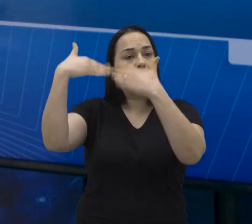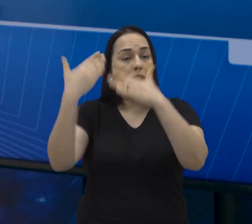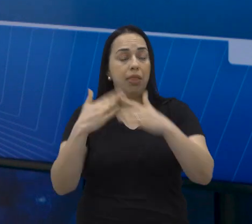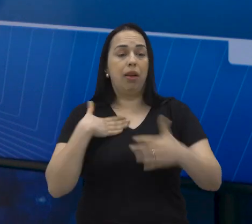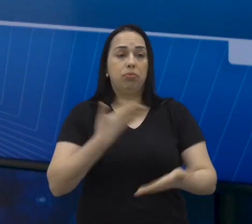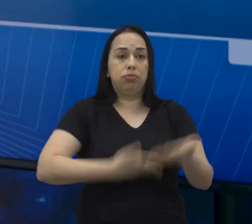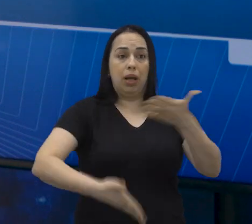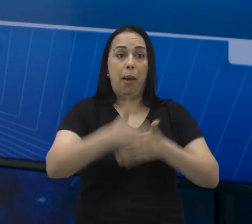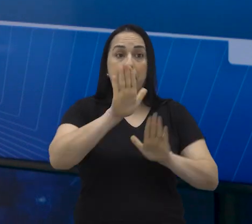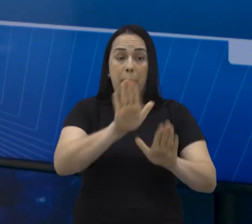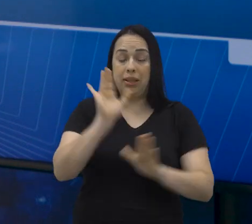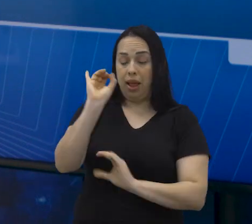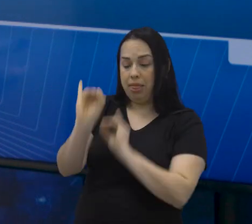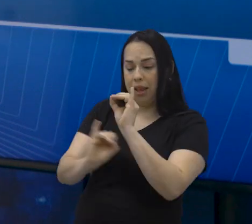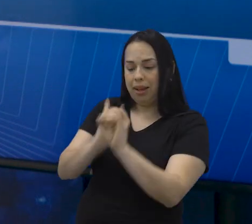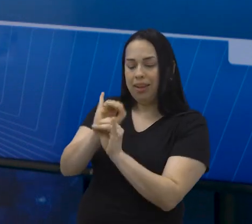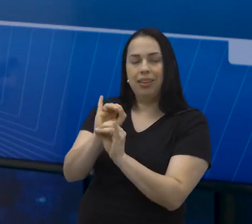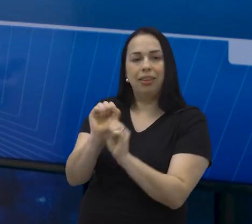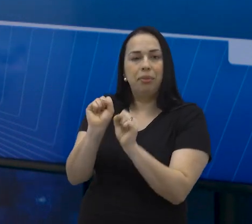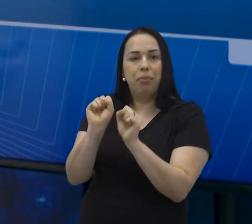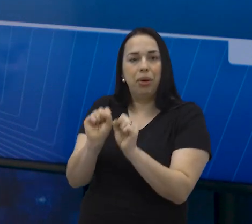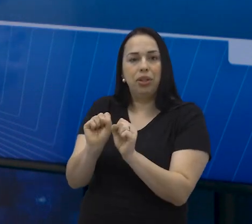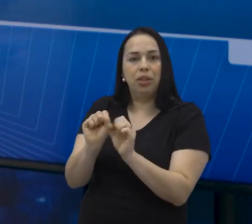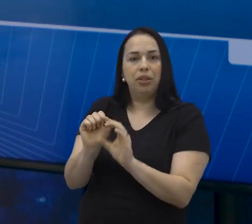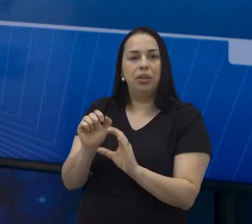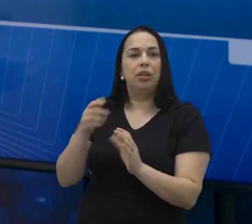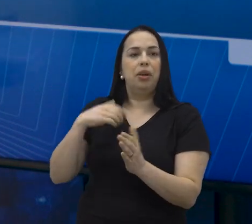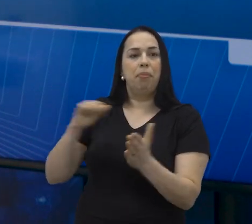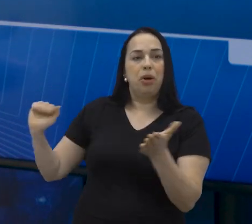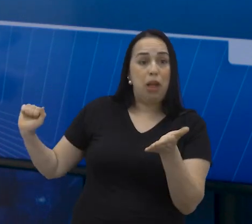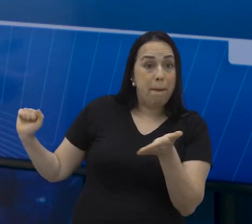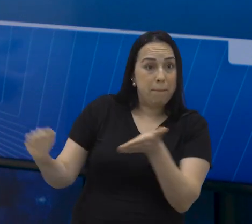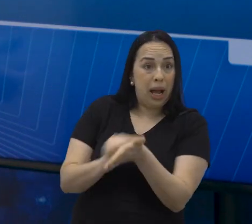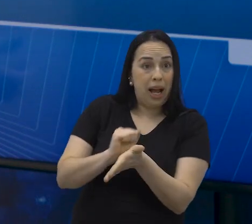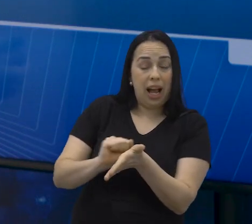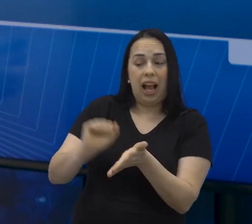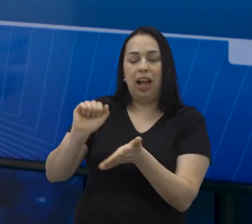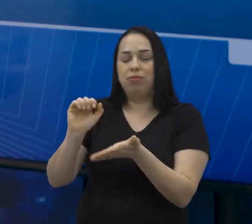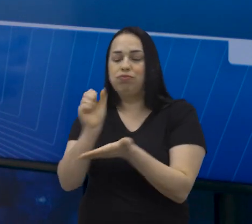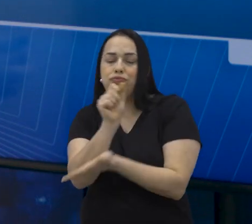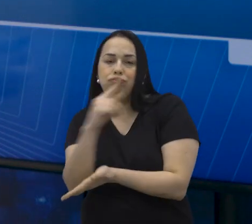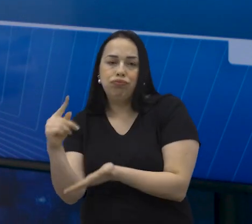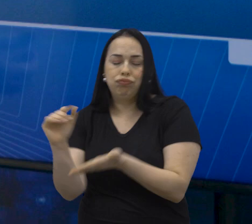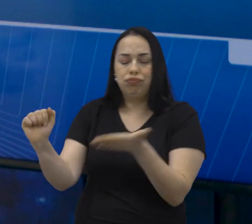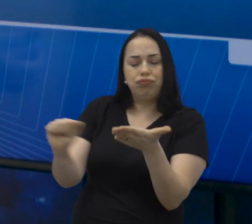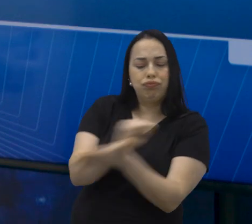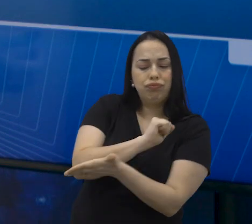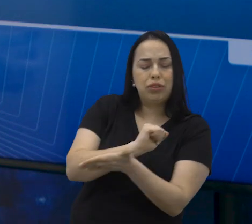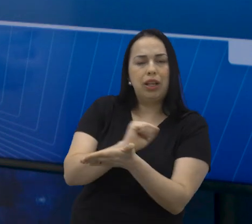social. Só ali na internet, onde você pode sair, você pode deletar a qualquer momento, essas